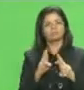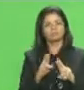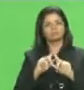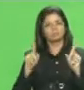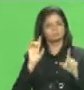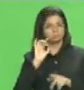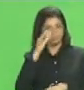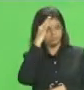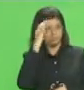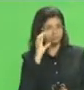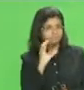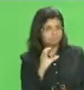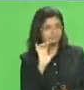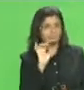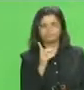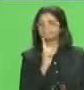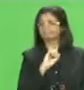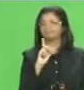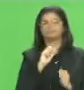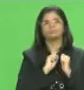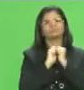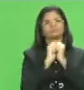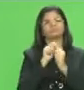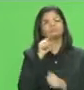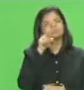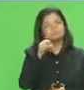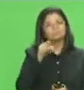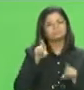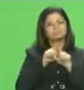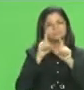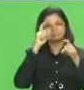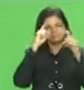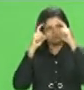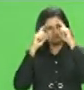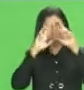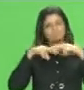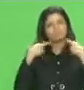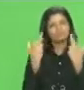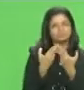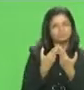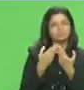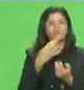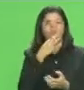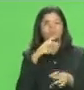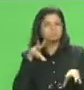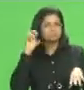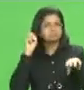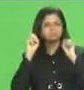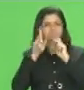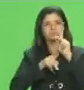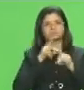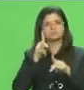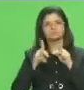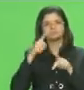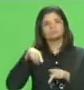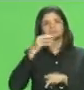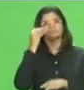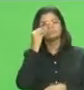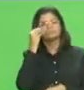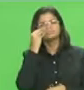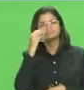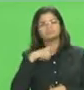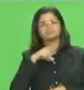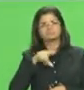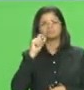Fábio Câmara sozinho, junto com você, através dos conselhos, ouvindo o povo, porque nós somos a locomotiva e quem vai imprimir a direção